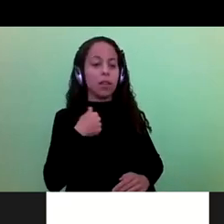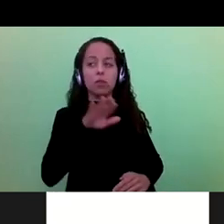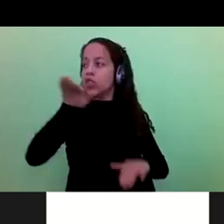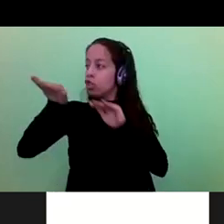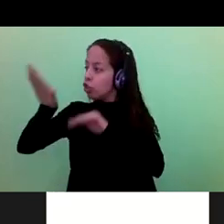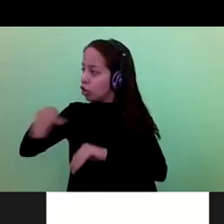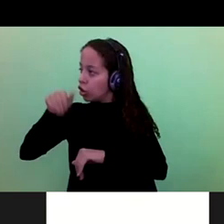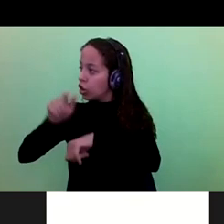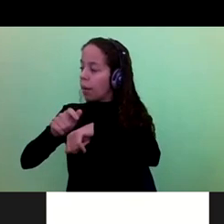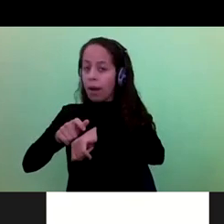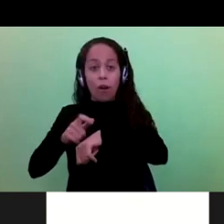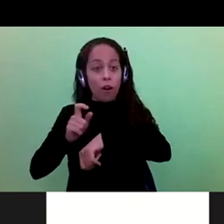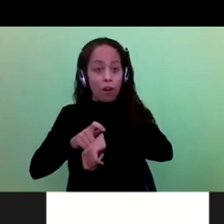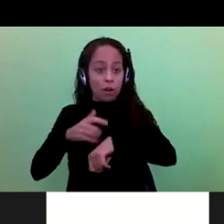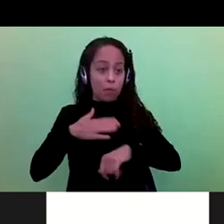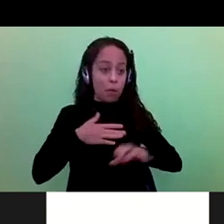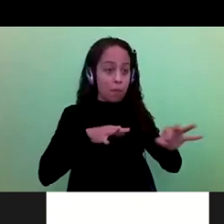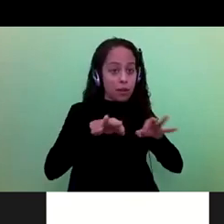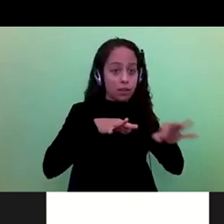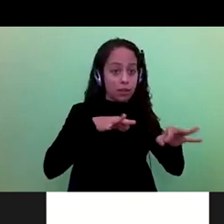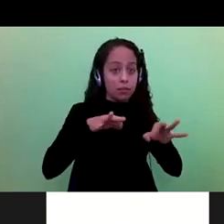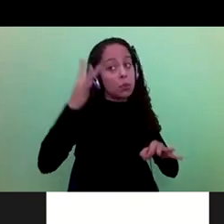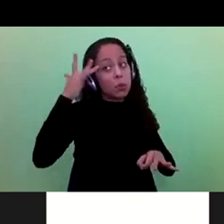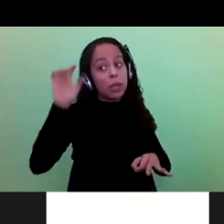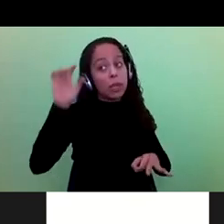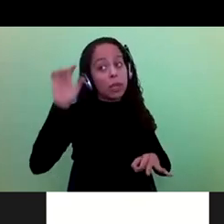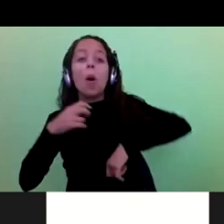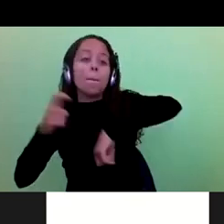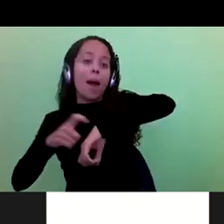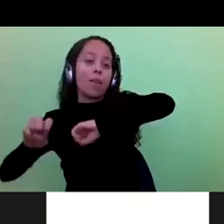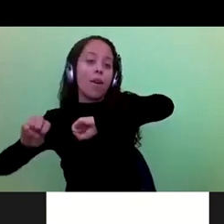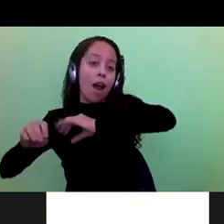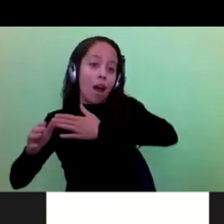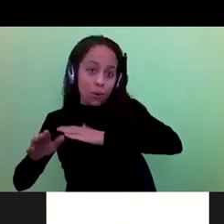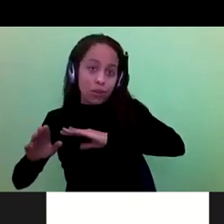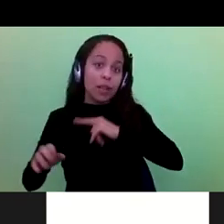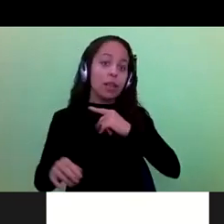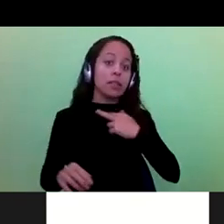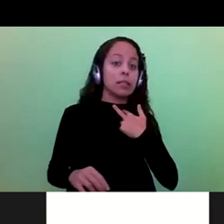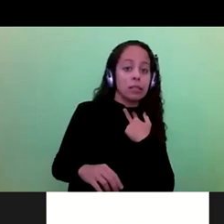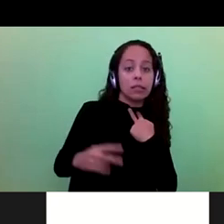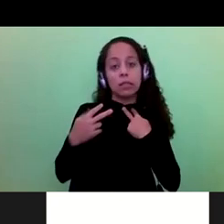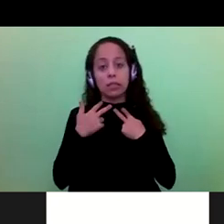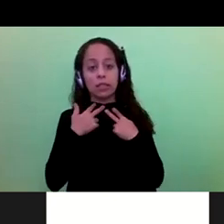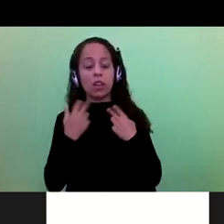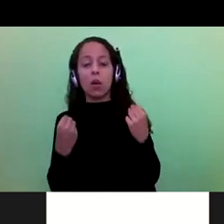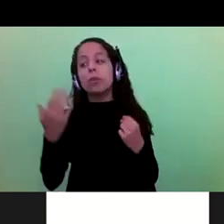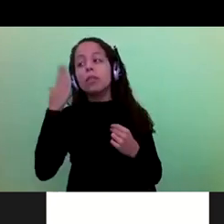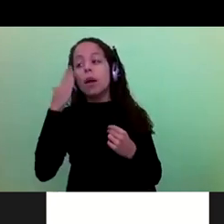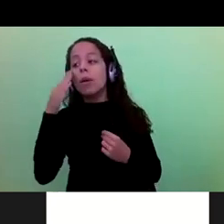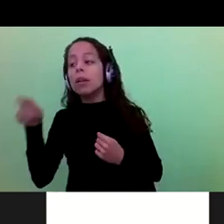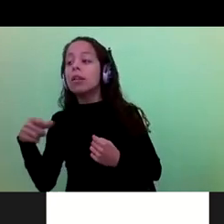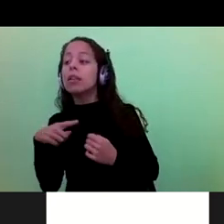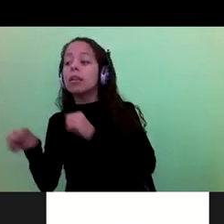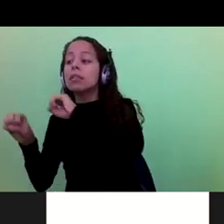na porta do meu colega na hora do meu planejamento. Nem sempre o meu colega também está disponível para eu poder saber o que, que ele